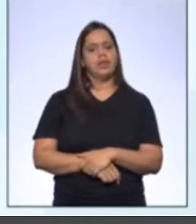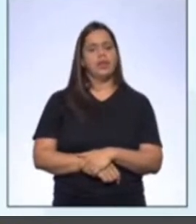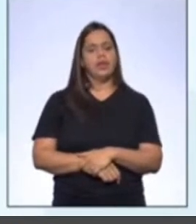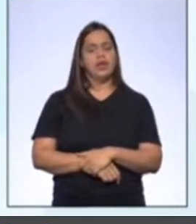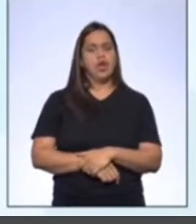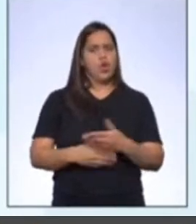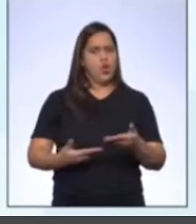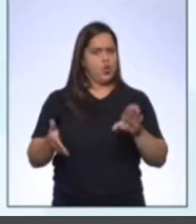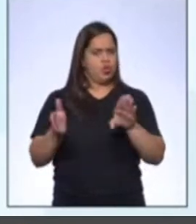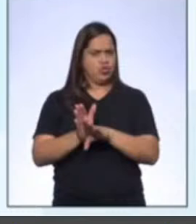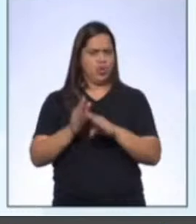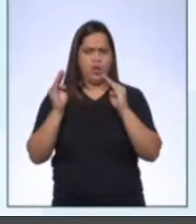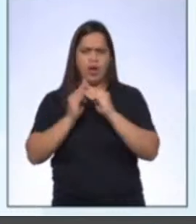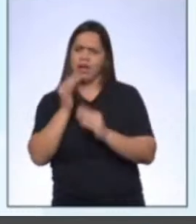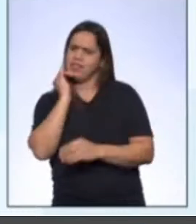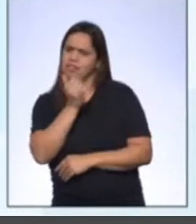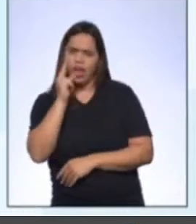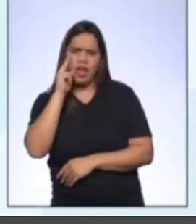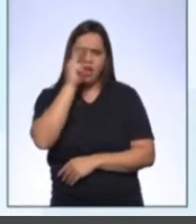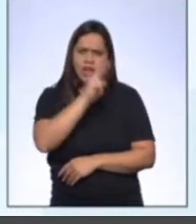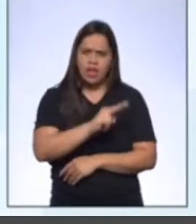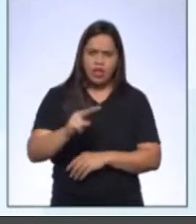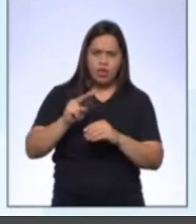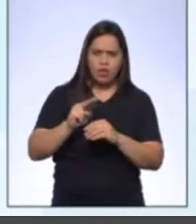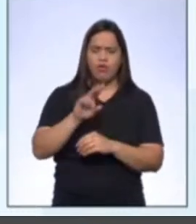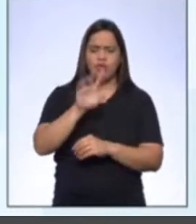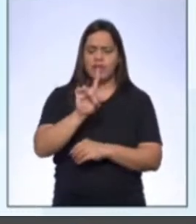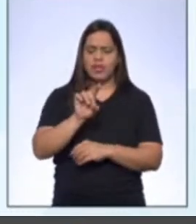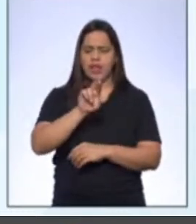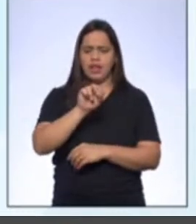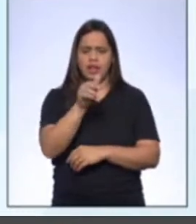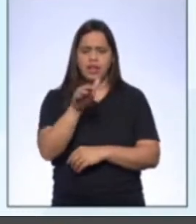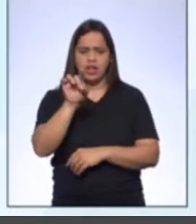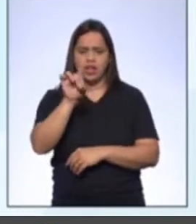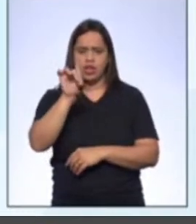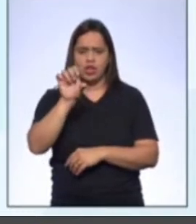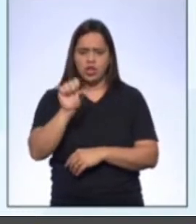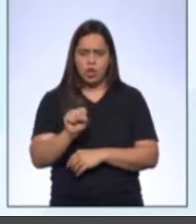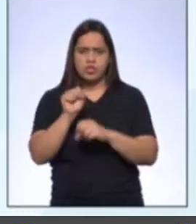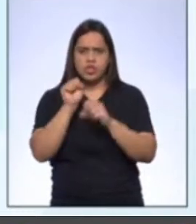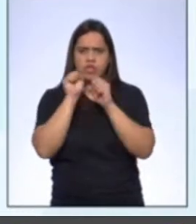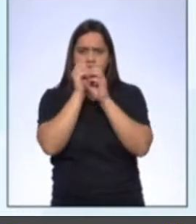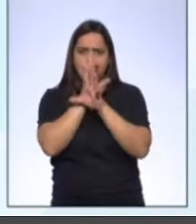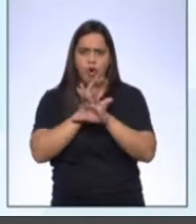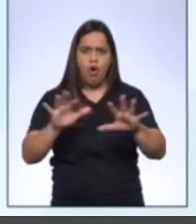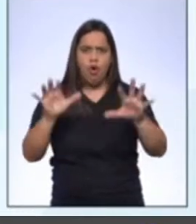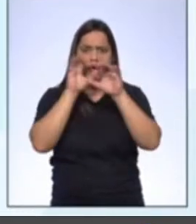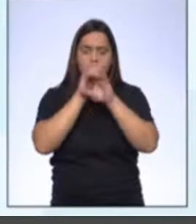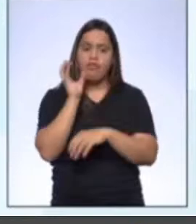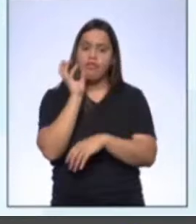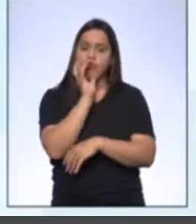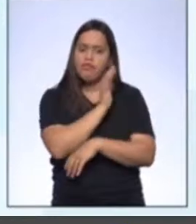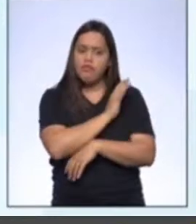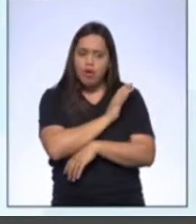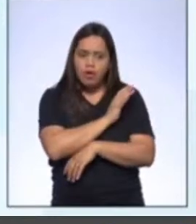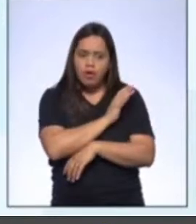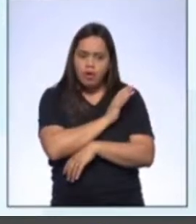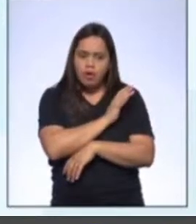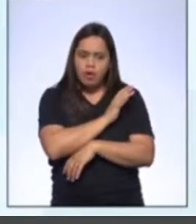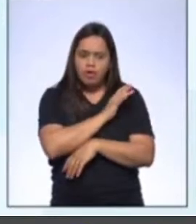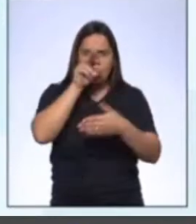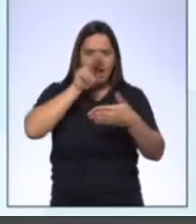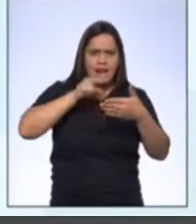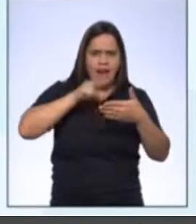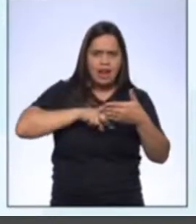Um dia chegou em casa dizendo que vira no campo dois dragões da Independência cuspindo fogo lendo fotonovelas.